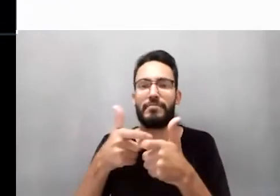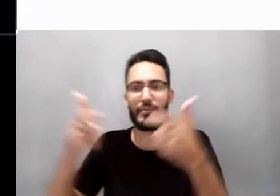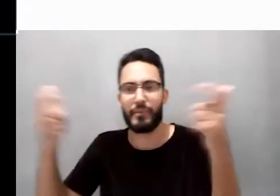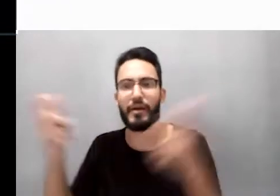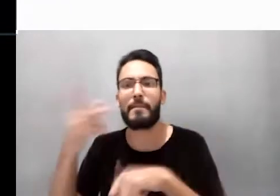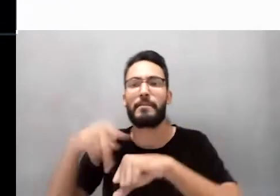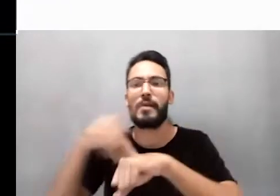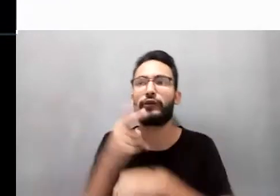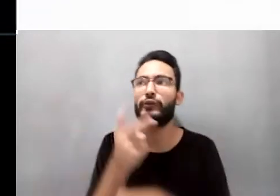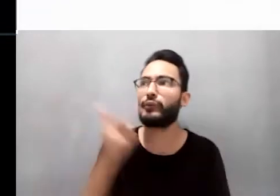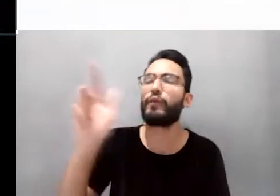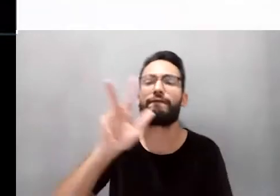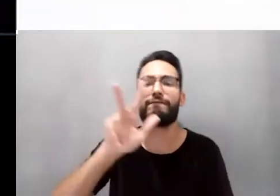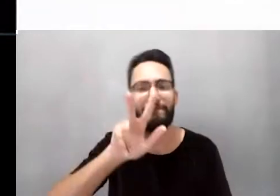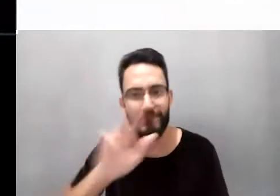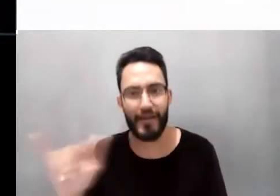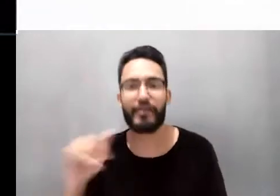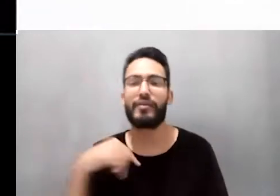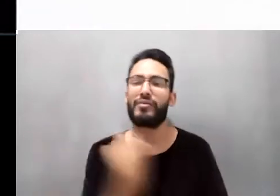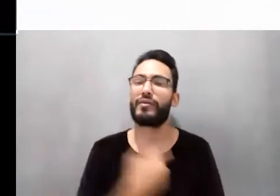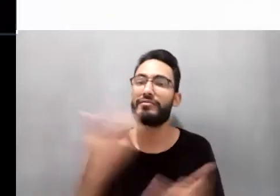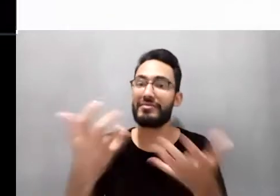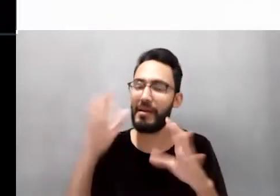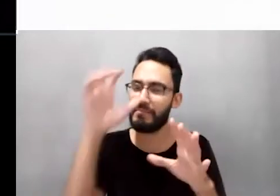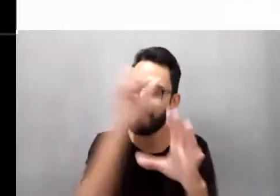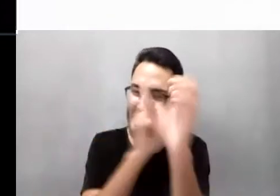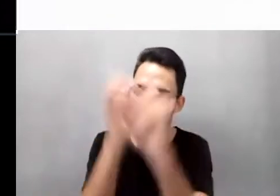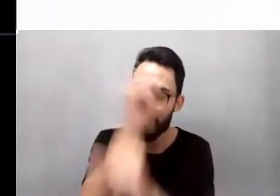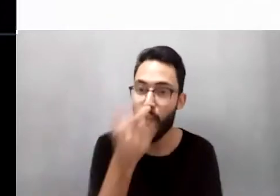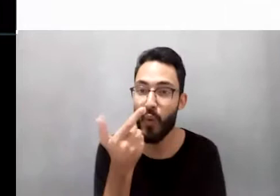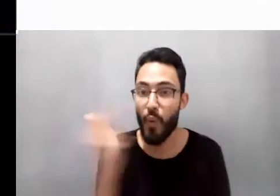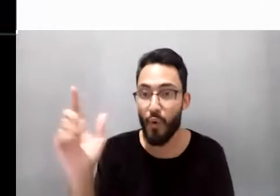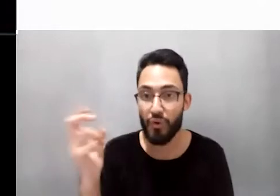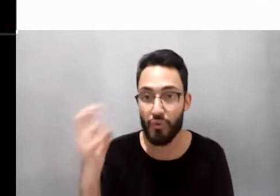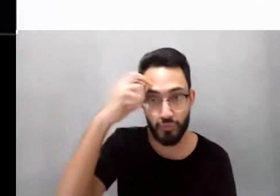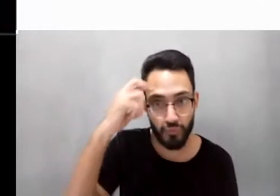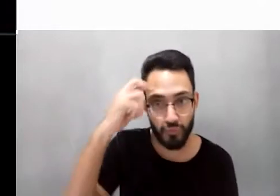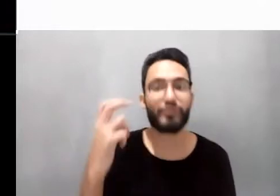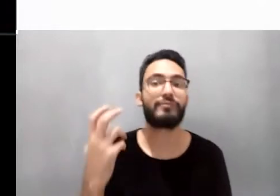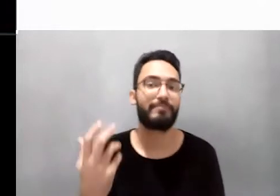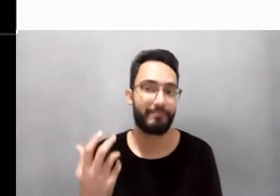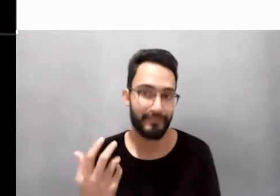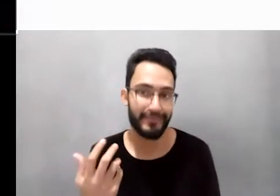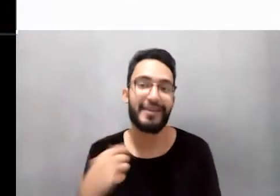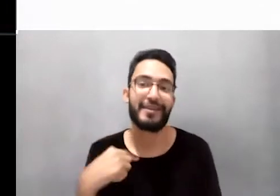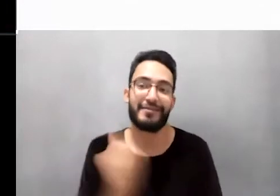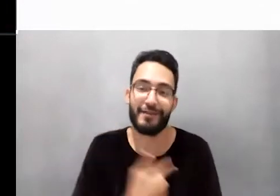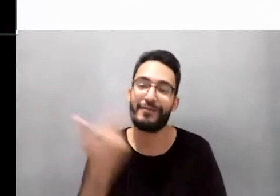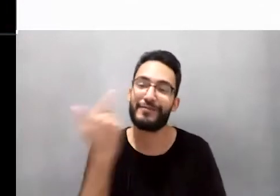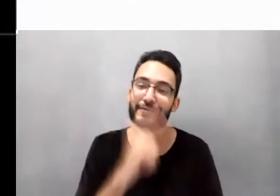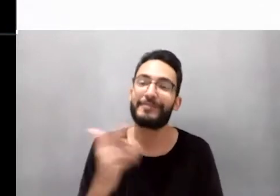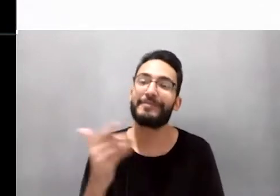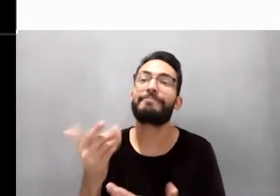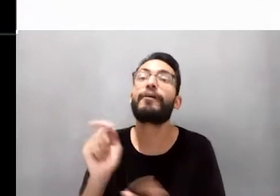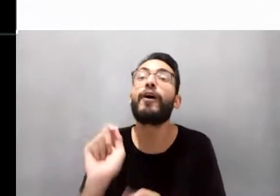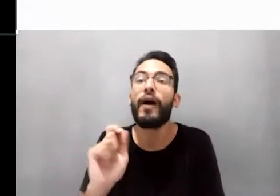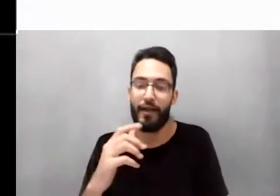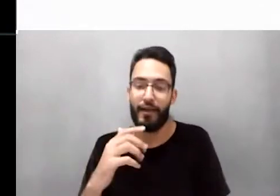países, a gente quer aprender com outras culturas, né? E aí, levando para a nossa vida